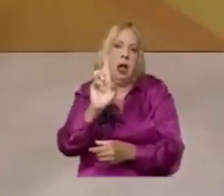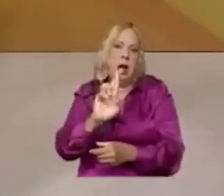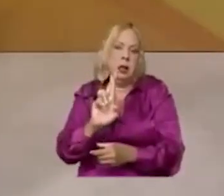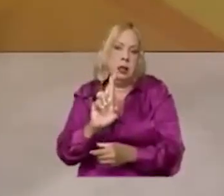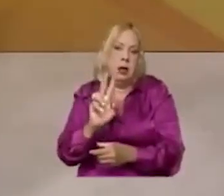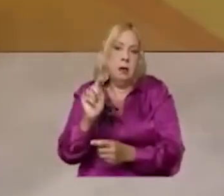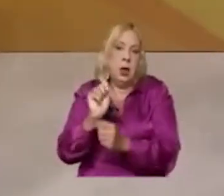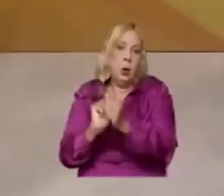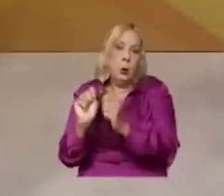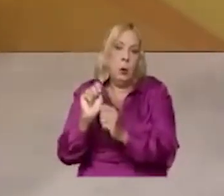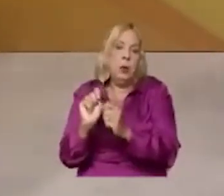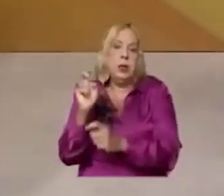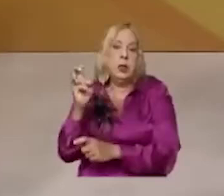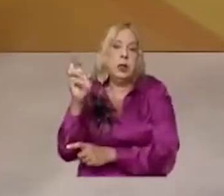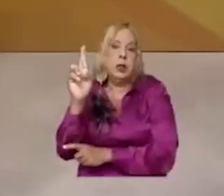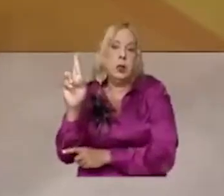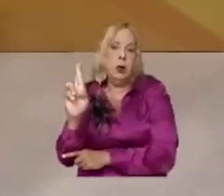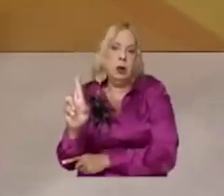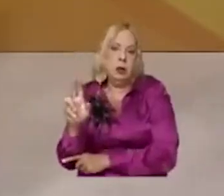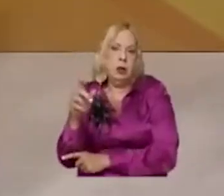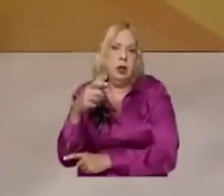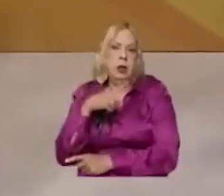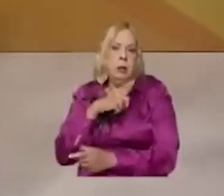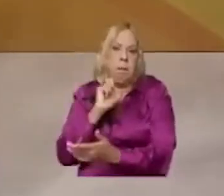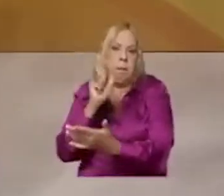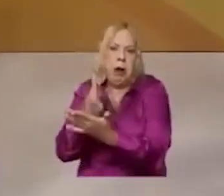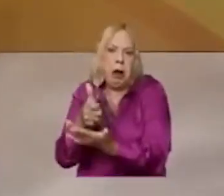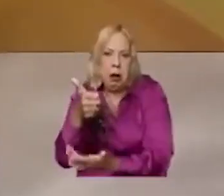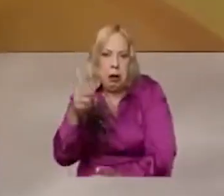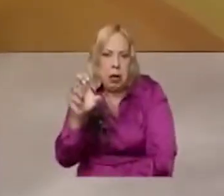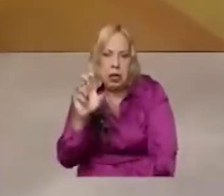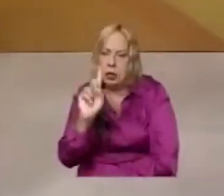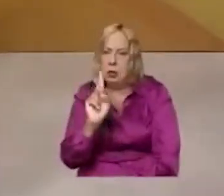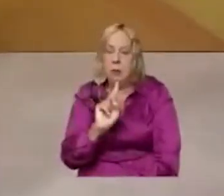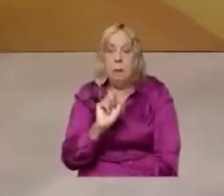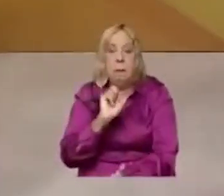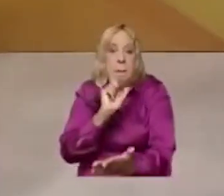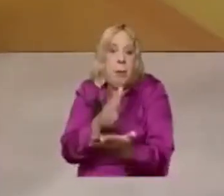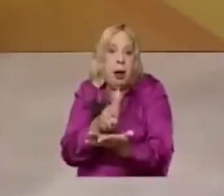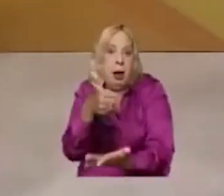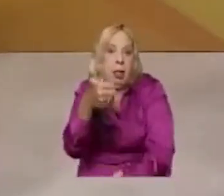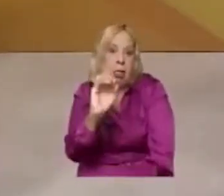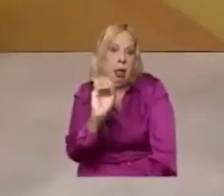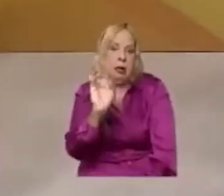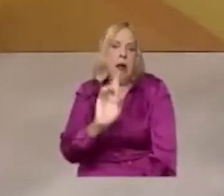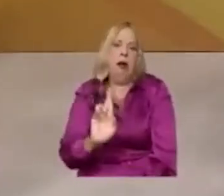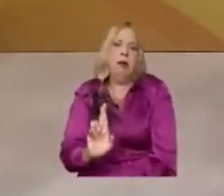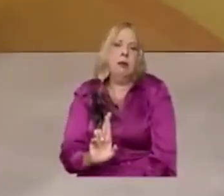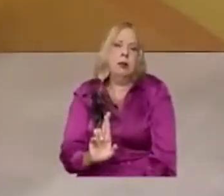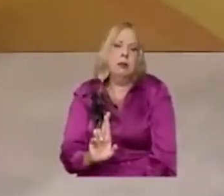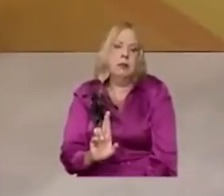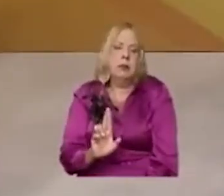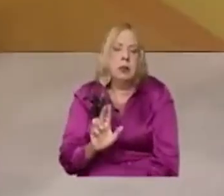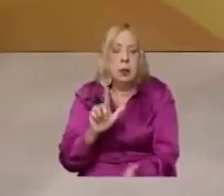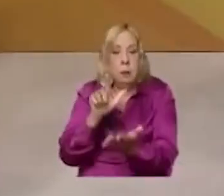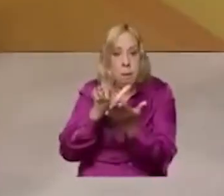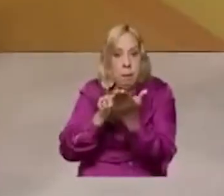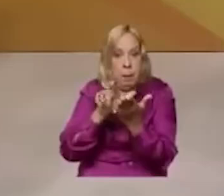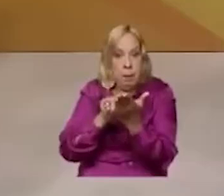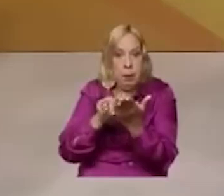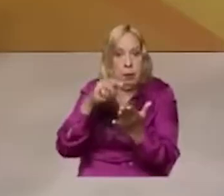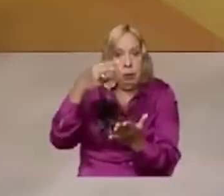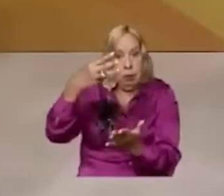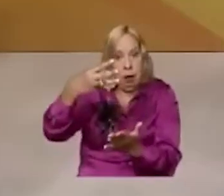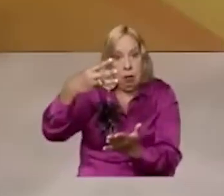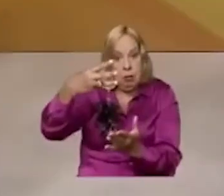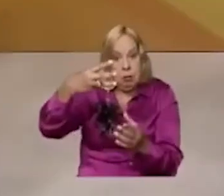menino. É isso que eu falo pra esse. Ô, menino inteligente que me dá orgulho. E a premiação tá boa demais, ó. R$ 5.000 no